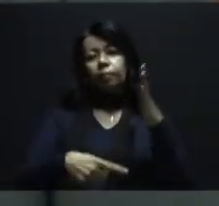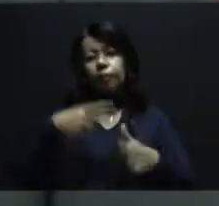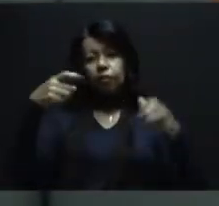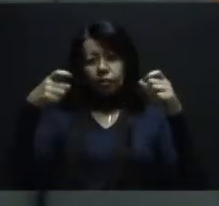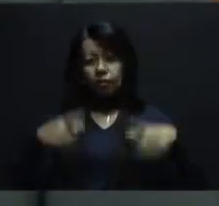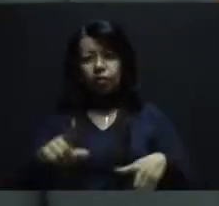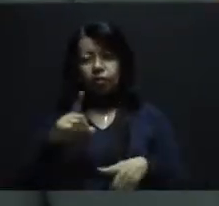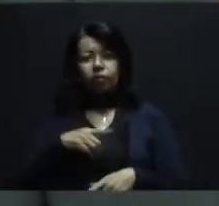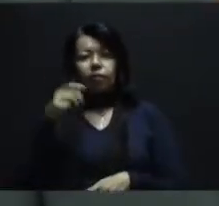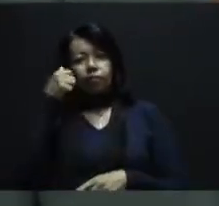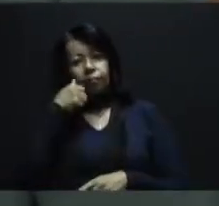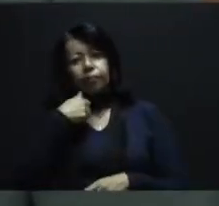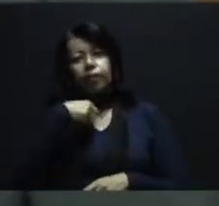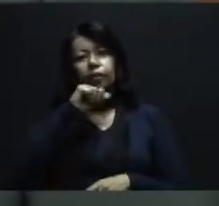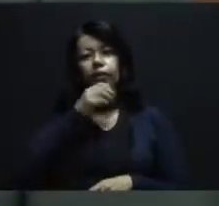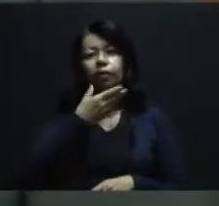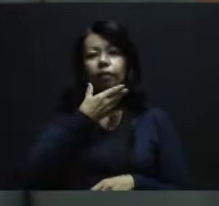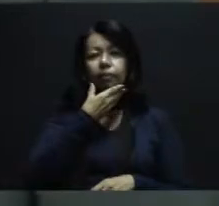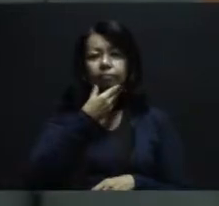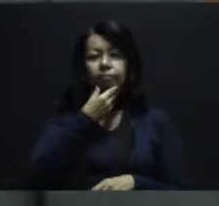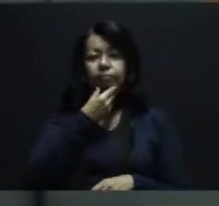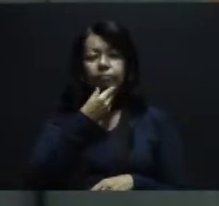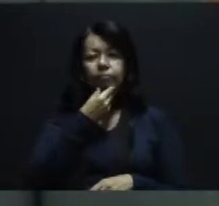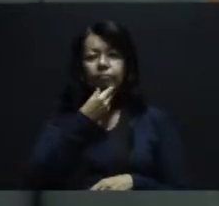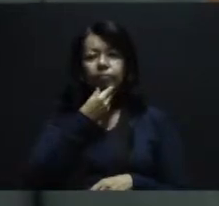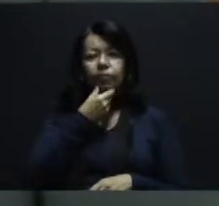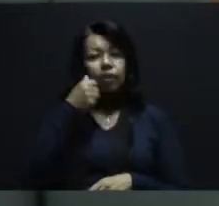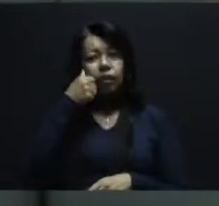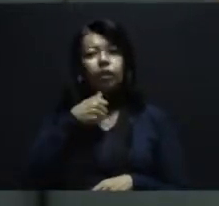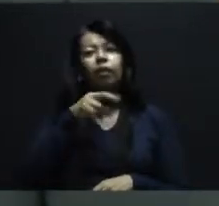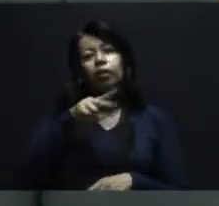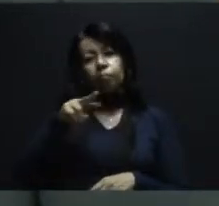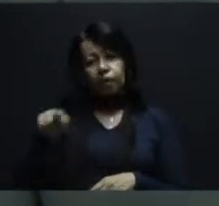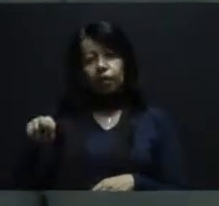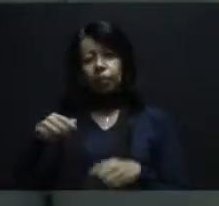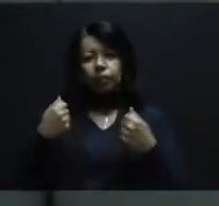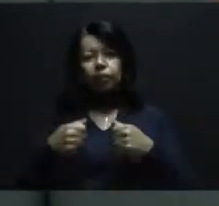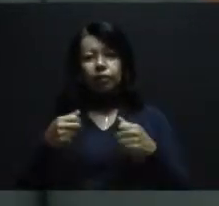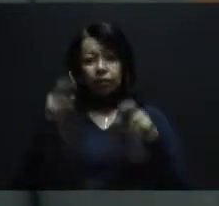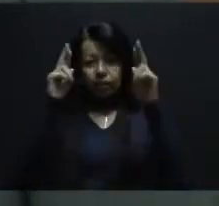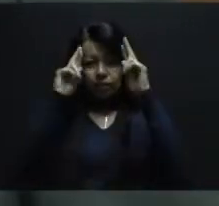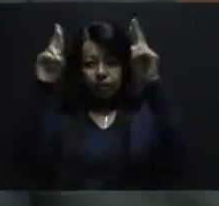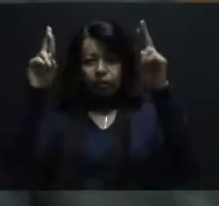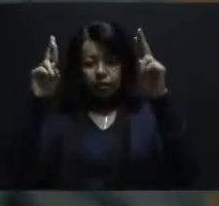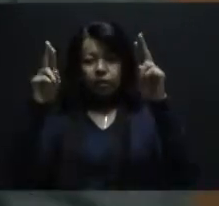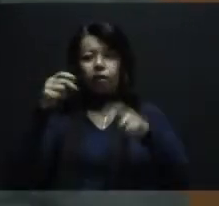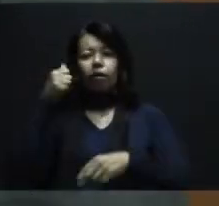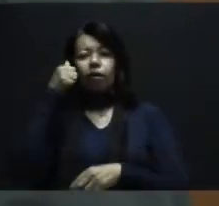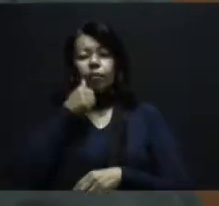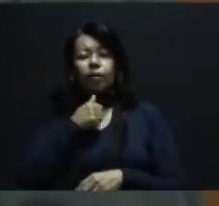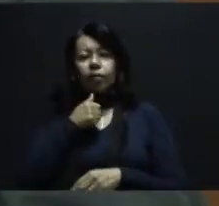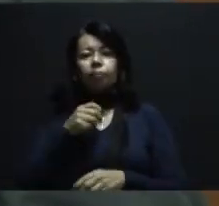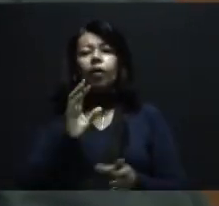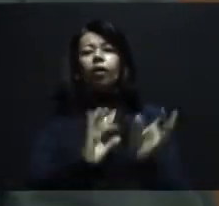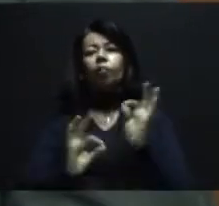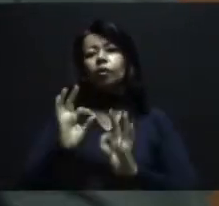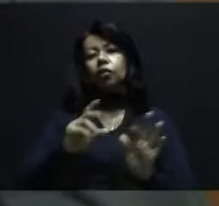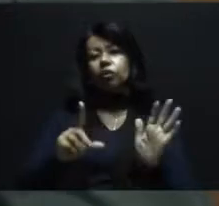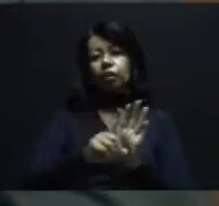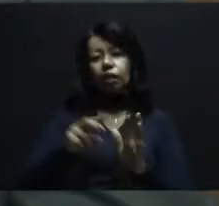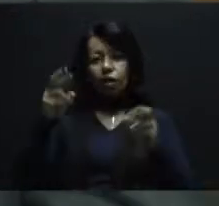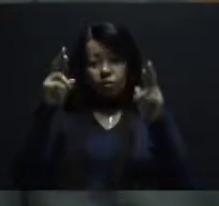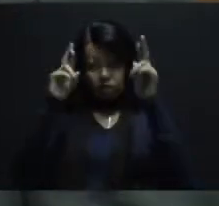tenho mãe tem irmã e tem um filha independente se tivesse não tem que se respeitar a mulher e que acontece esse projeto de lei nada mais é do que um